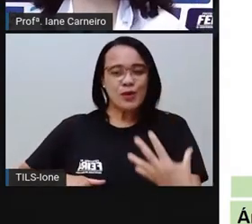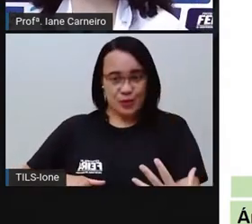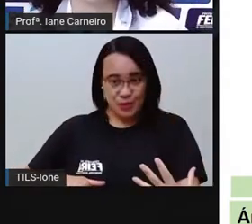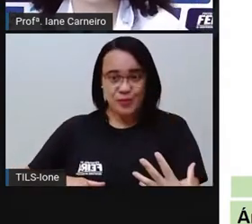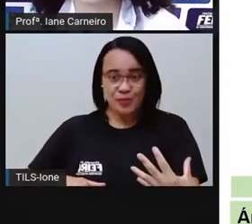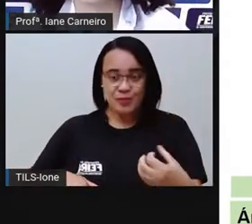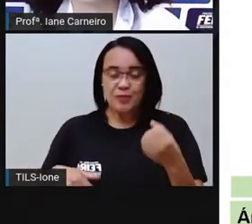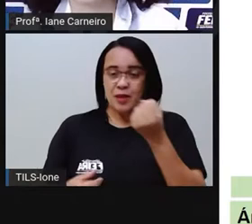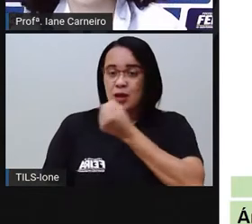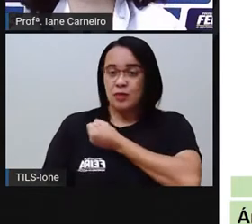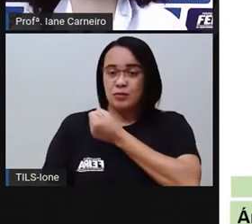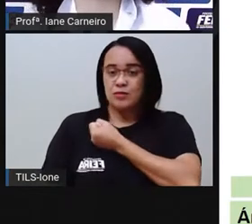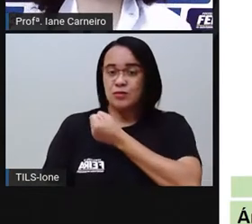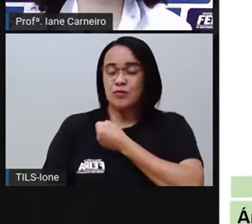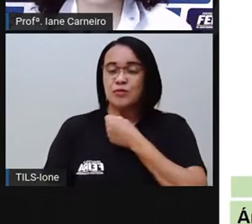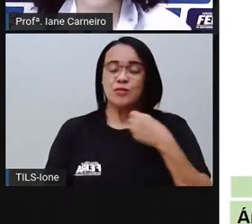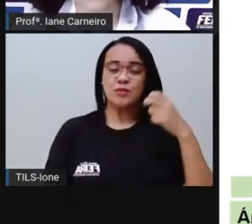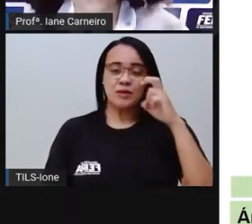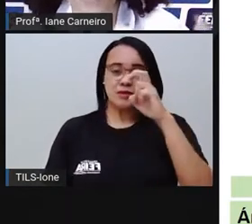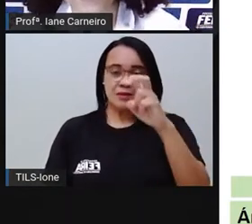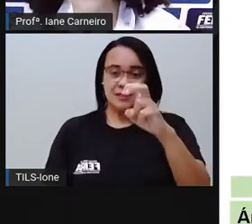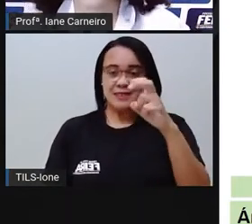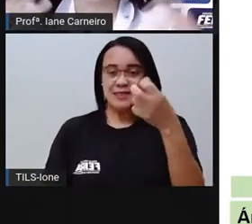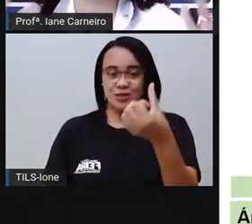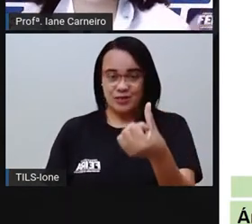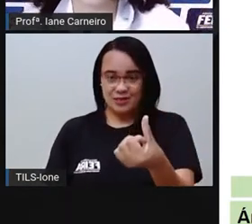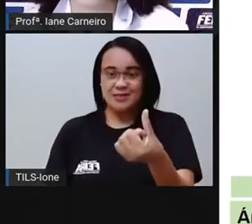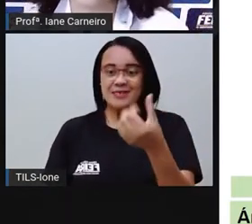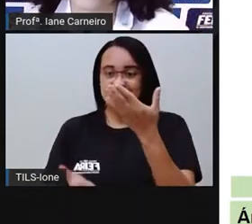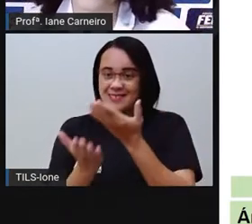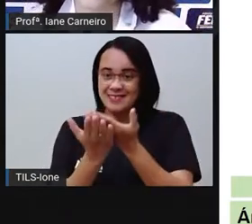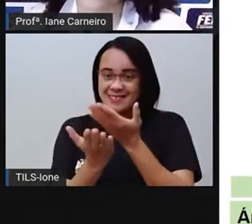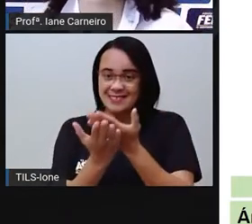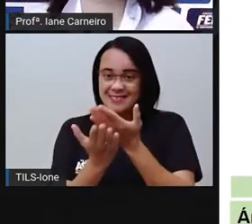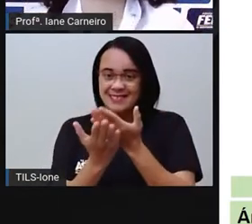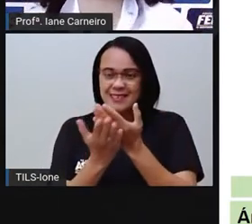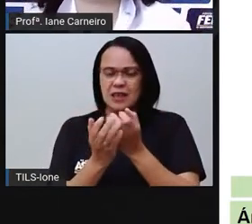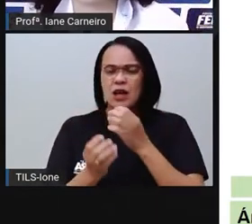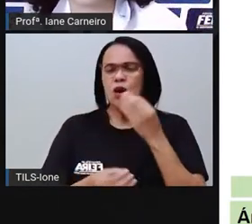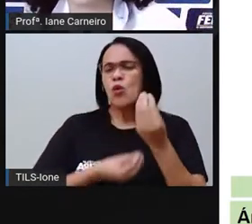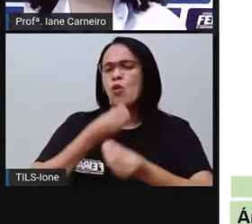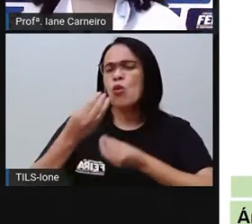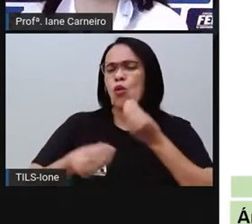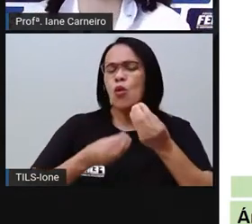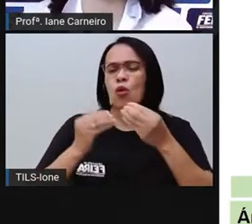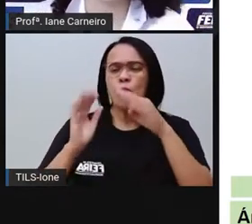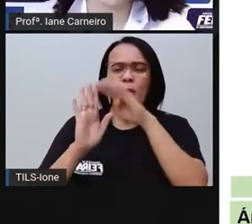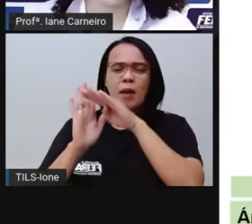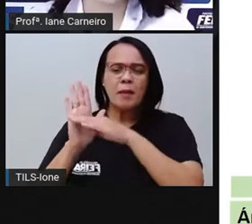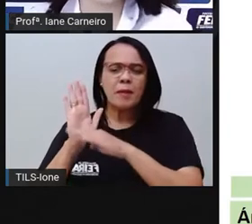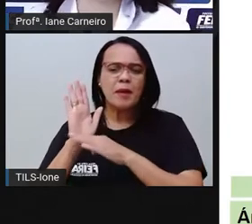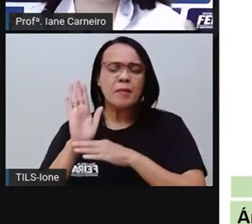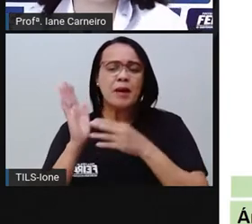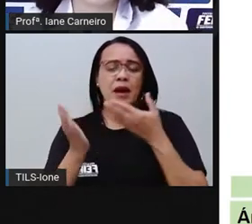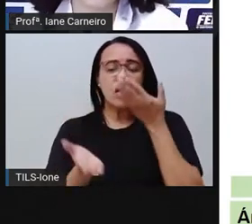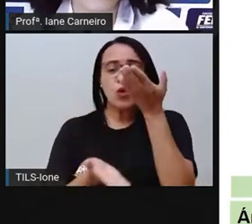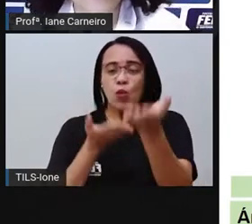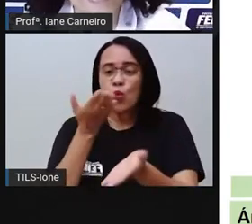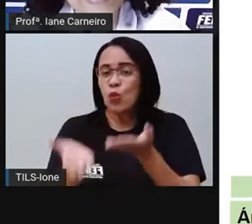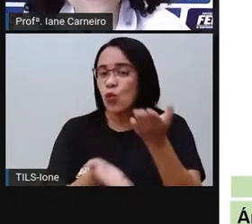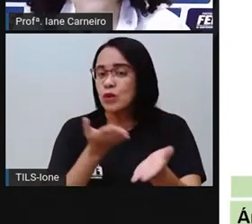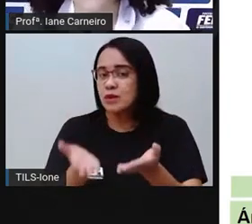número 56, que vai falar um pouquinho mais sobre esses cuidados que a gente deve ter também com a